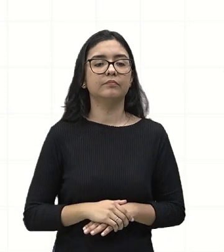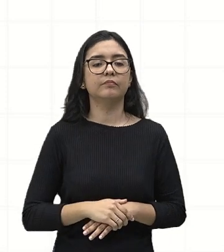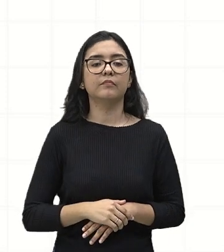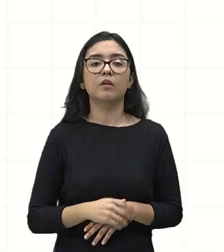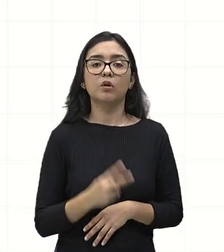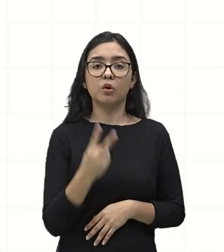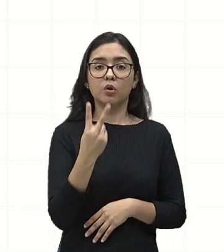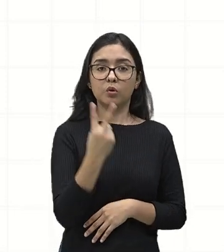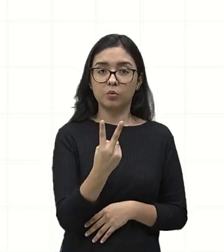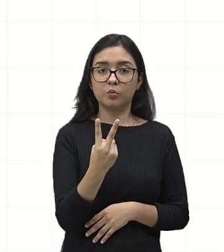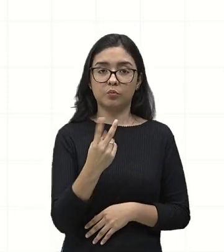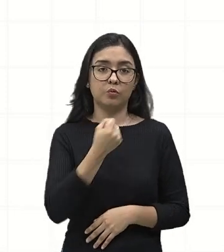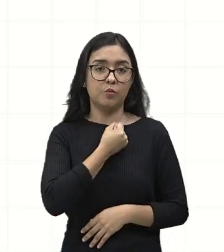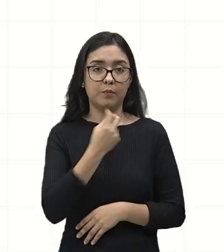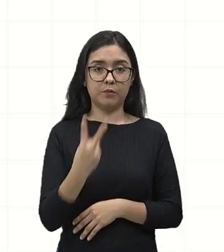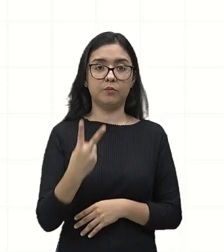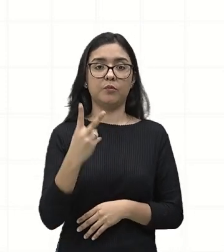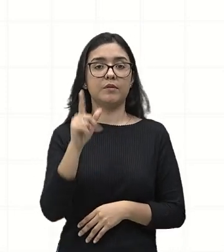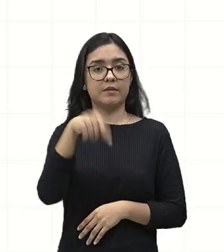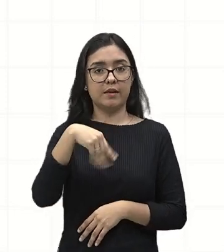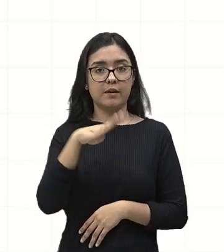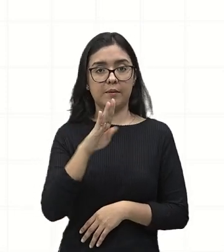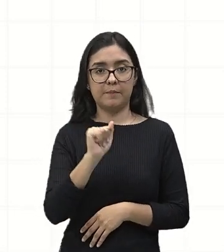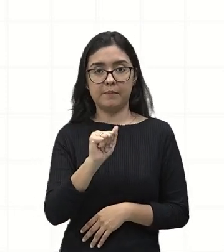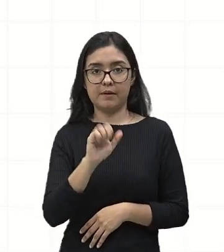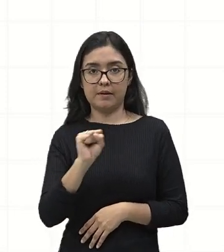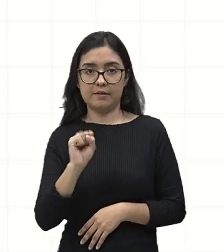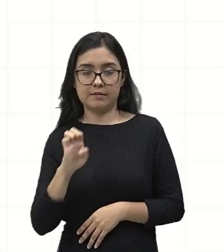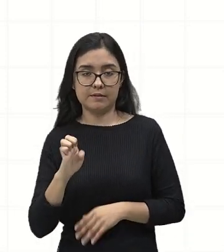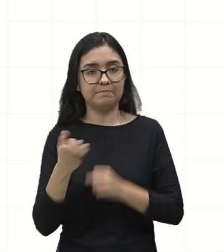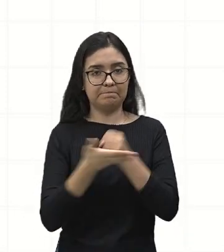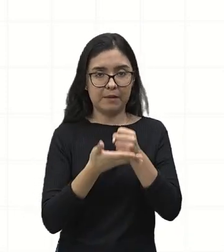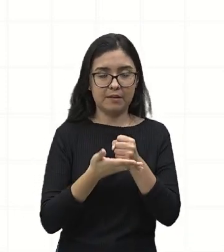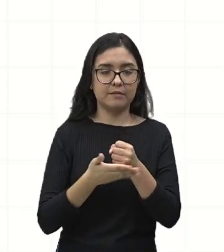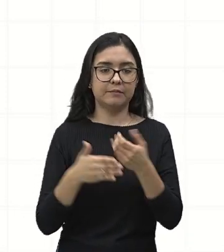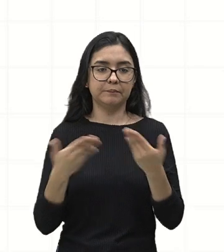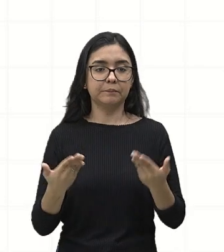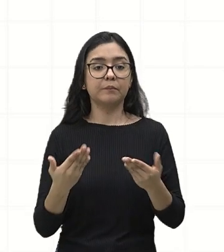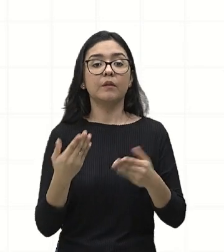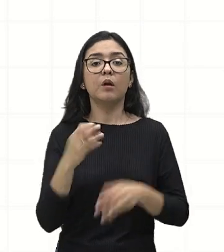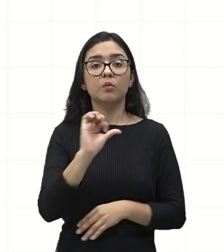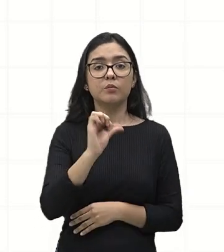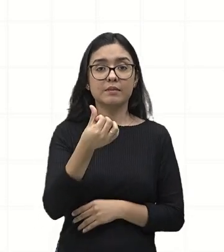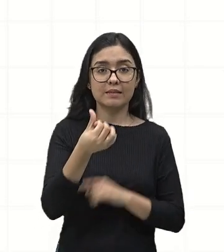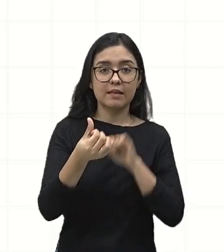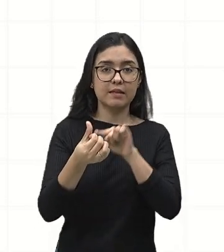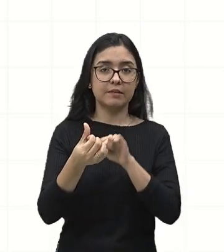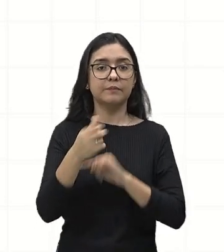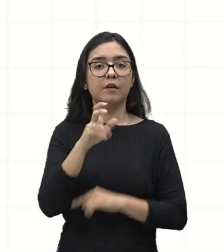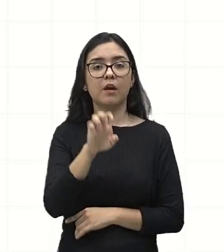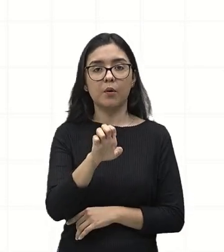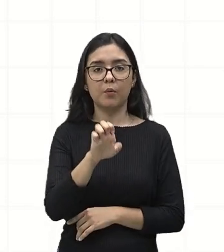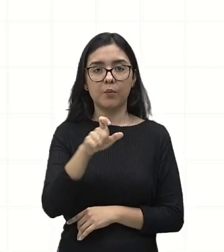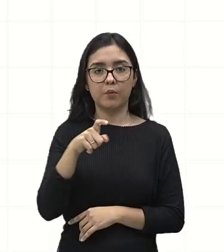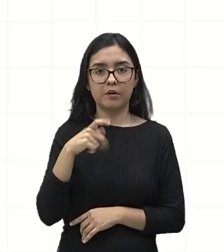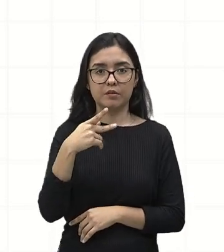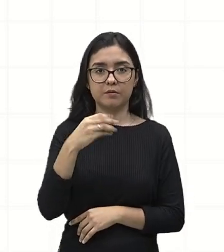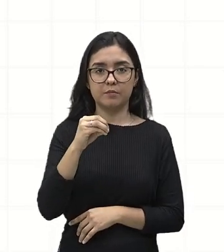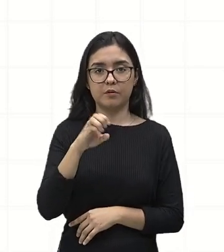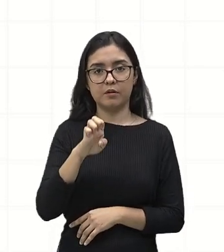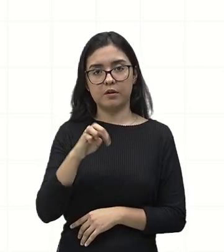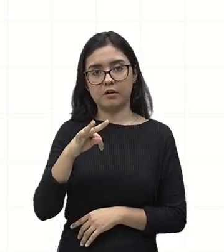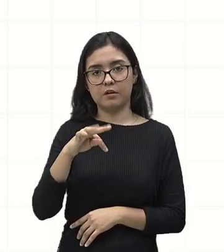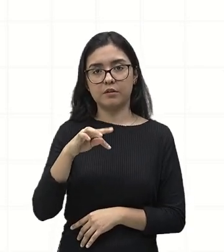é a base, o 6 é o expoente, tá? E o